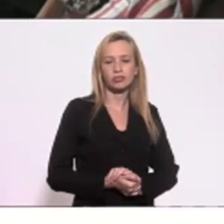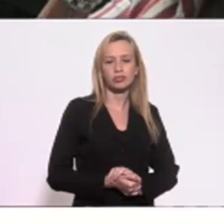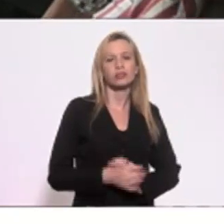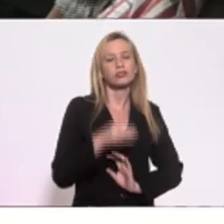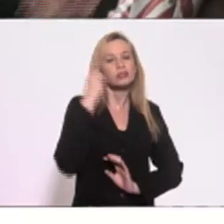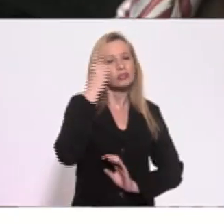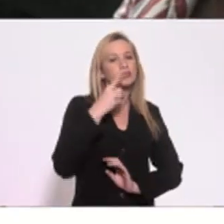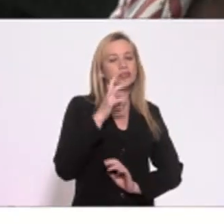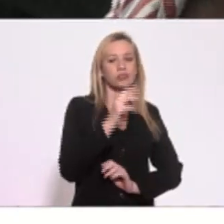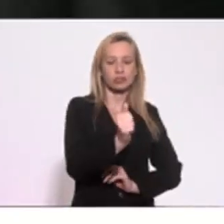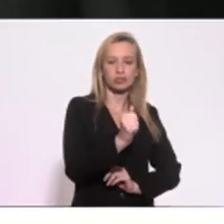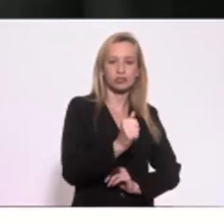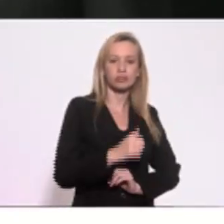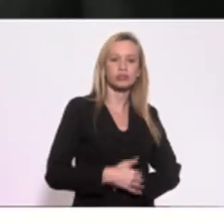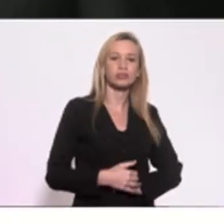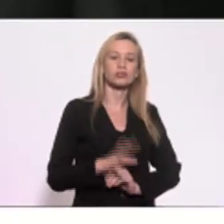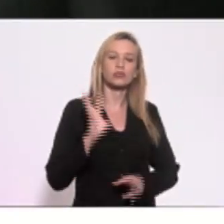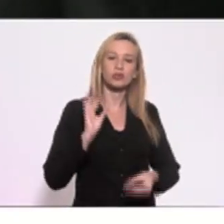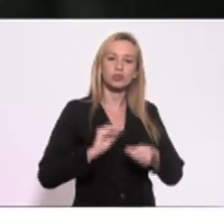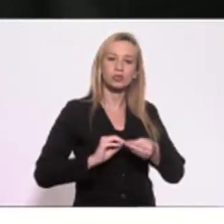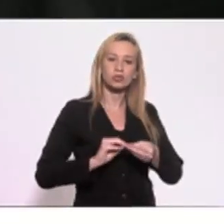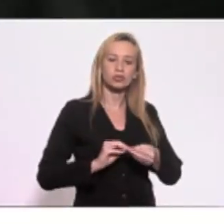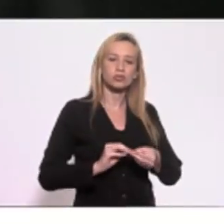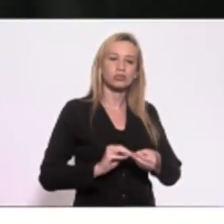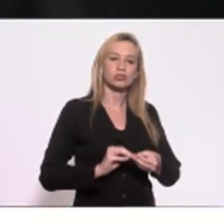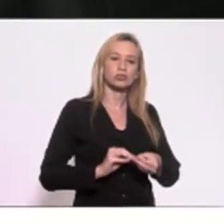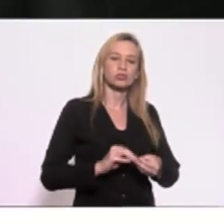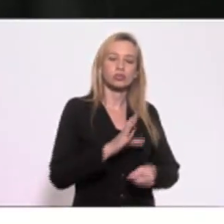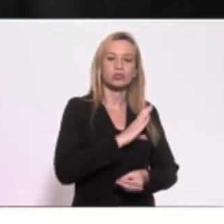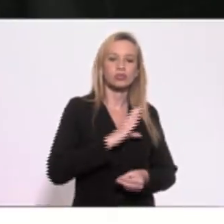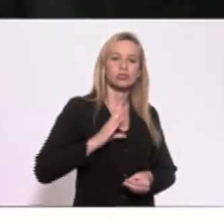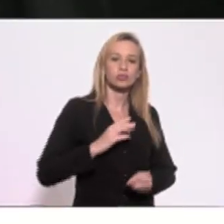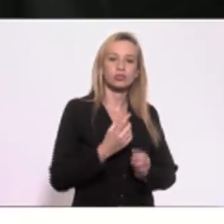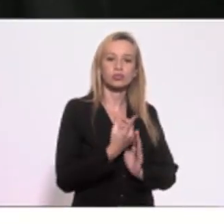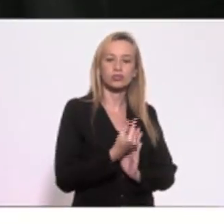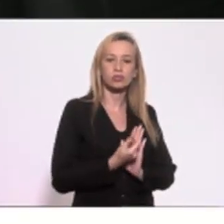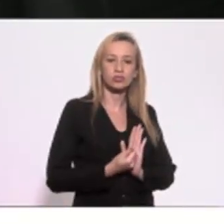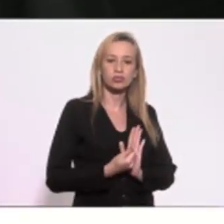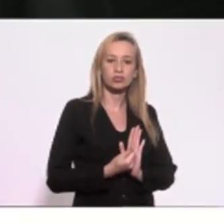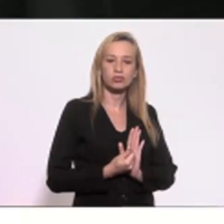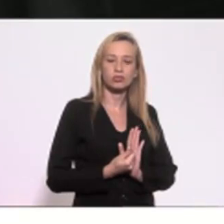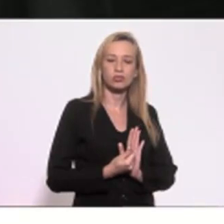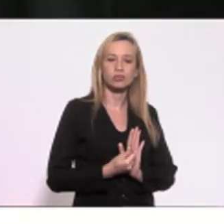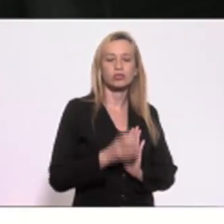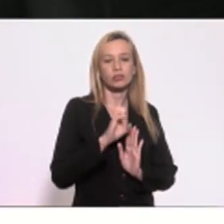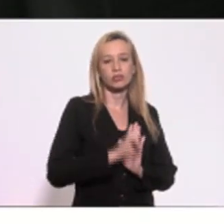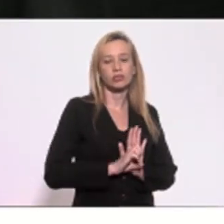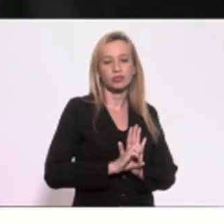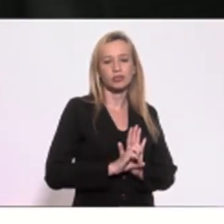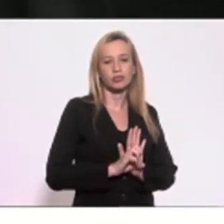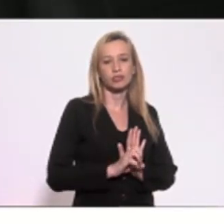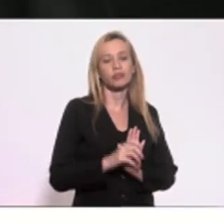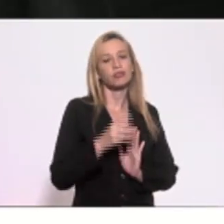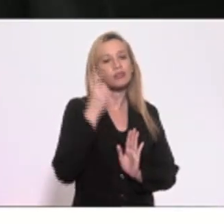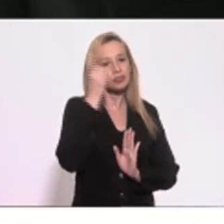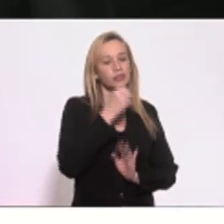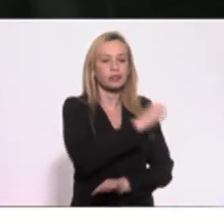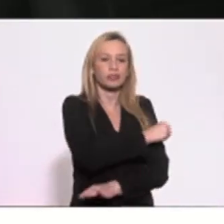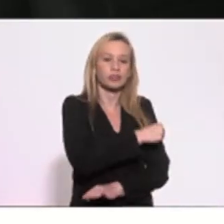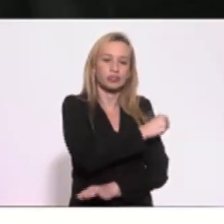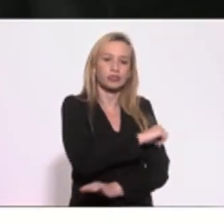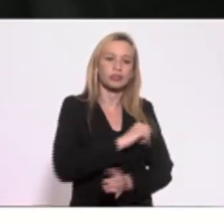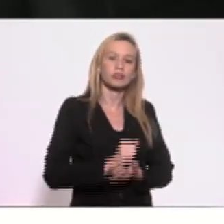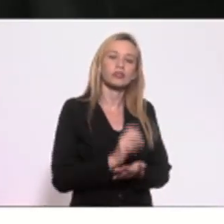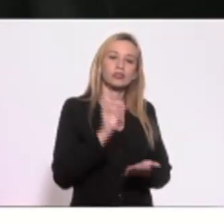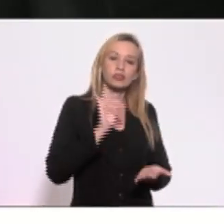Deputado Rodrigo. Então, incorporar, como parecer da Comissão de Orçamento, incorporar a emenda aditiva de autoria da deputada enfermeira Rejane ao texto